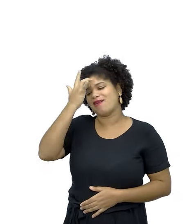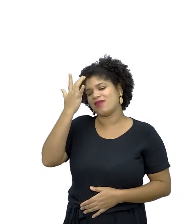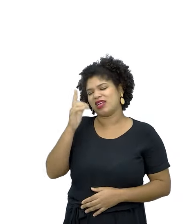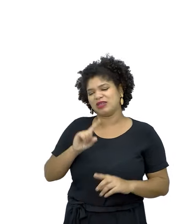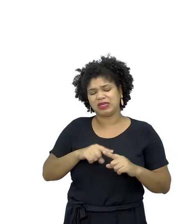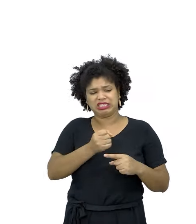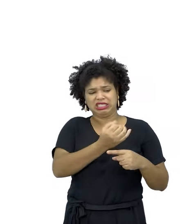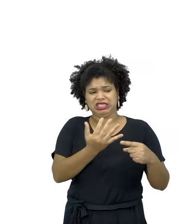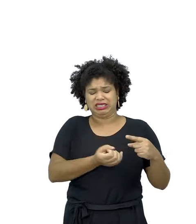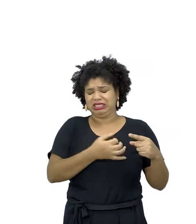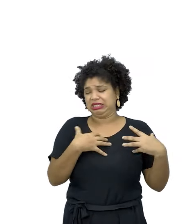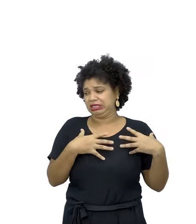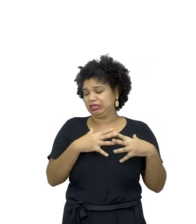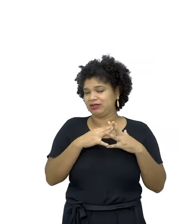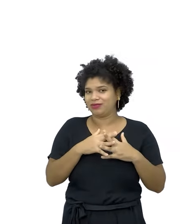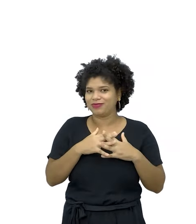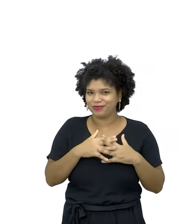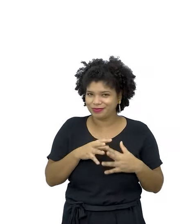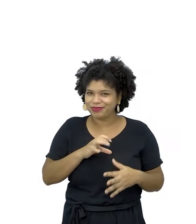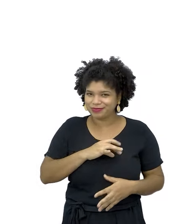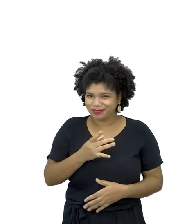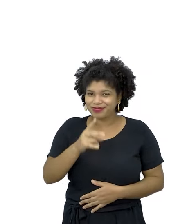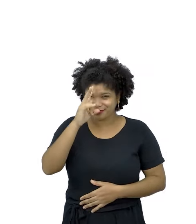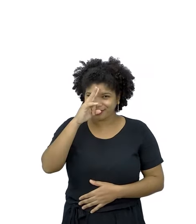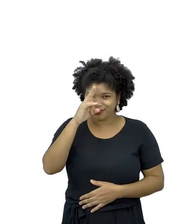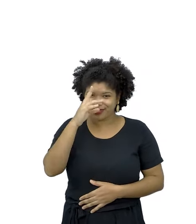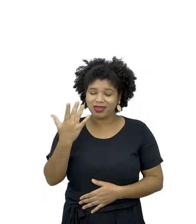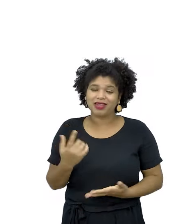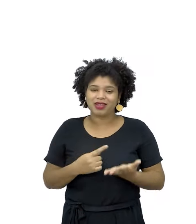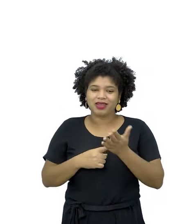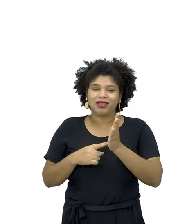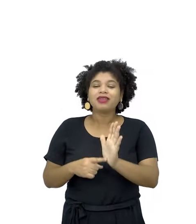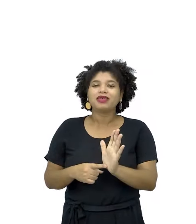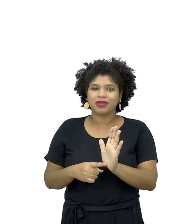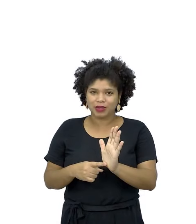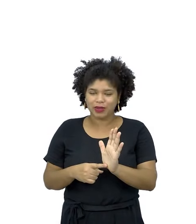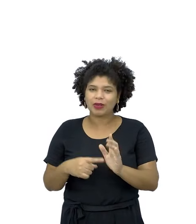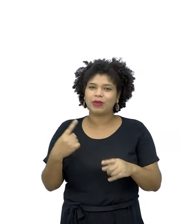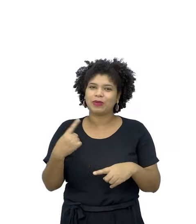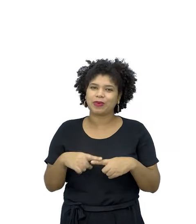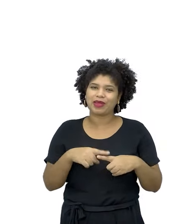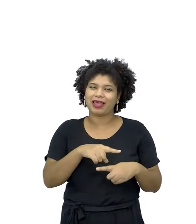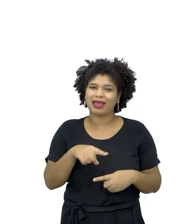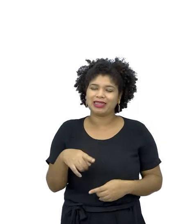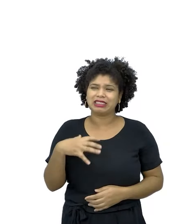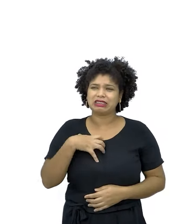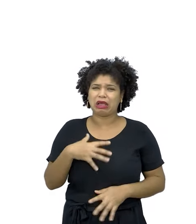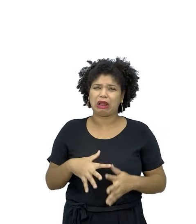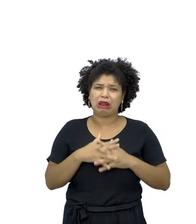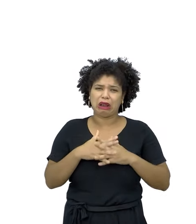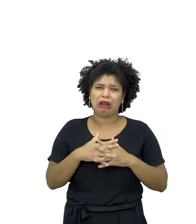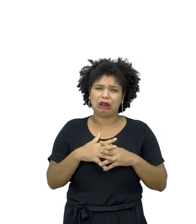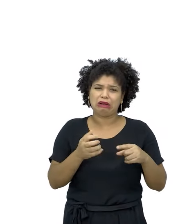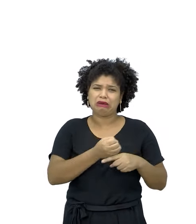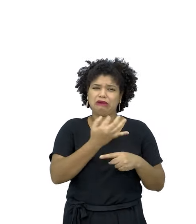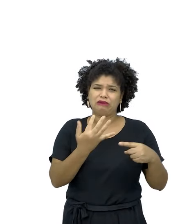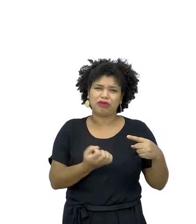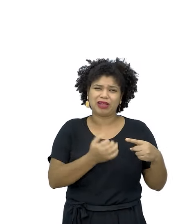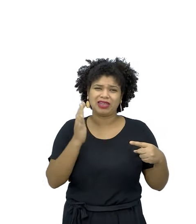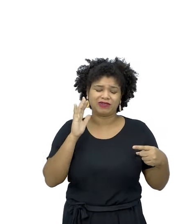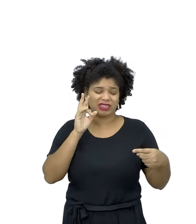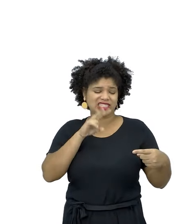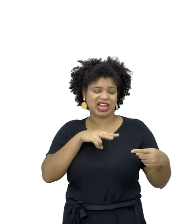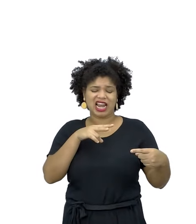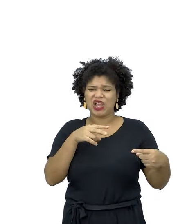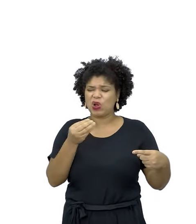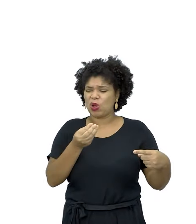racionais, aonde aparece a maior dificuldade? Quando eles vão representar os números fracionários, na forma de fração. Eles não conseguem, às vezes, ler